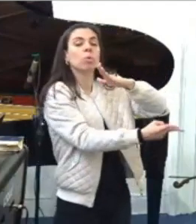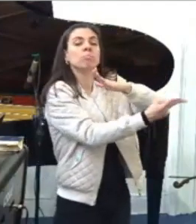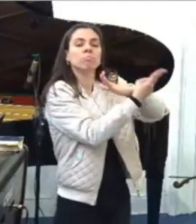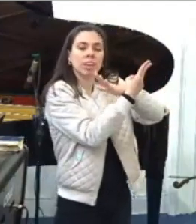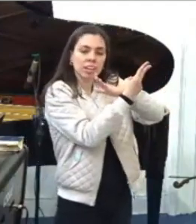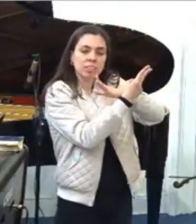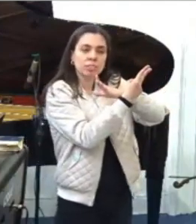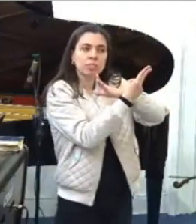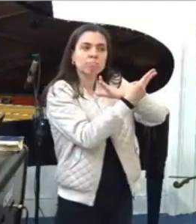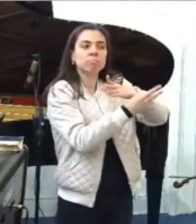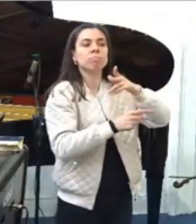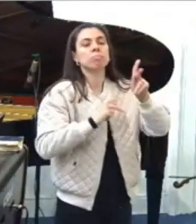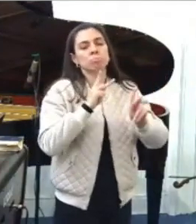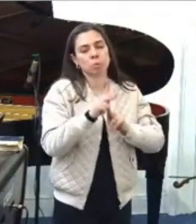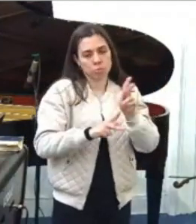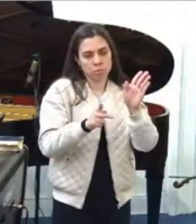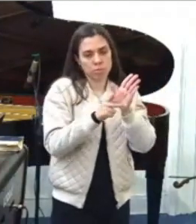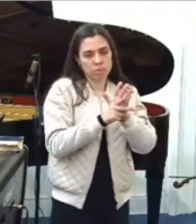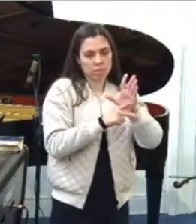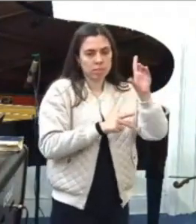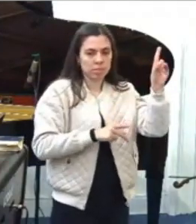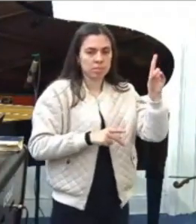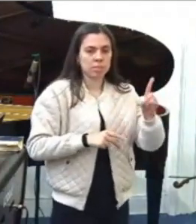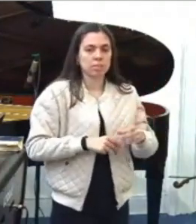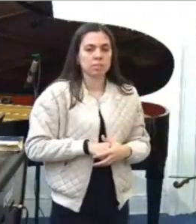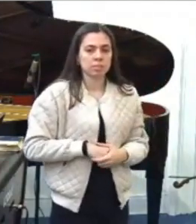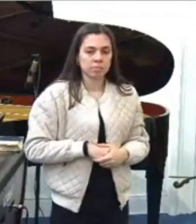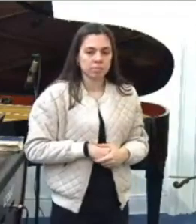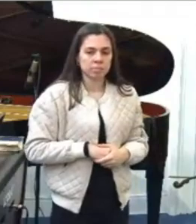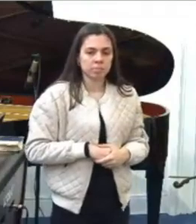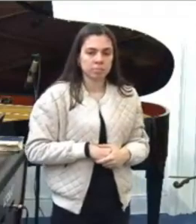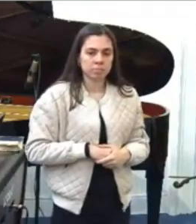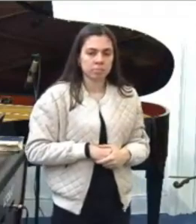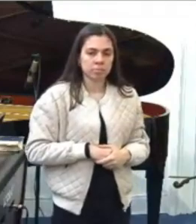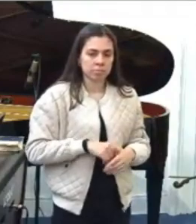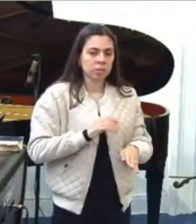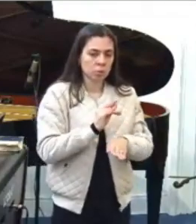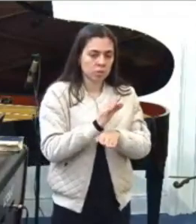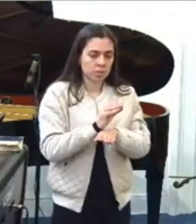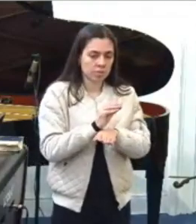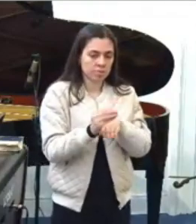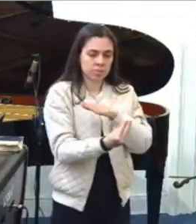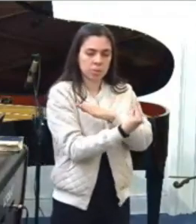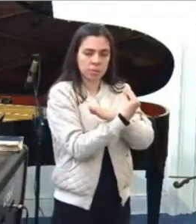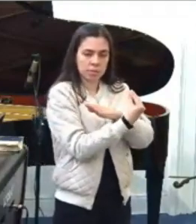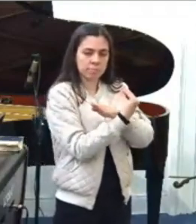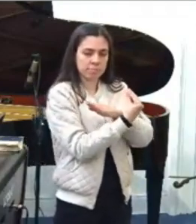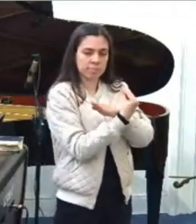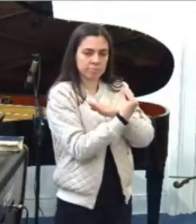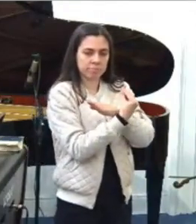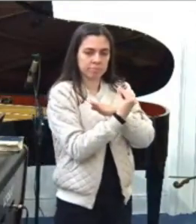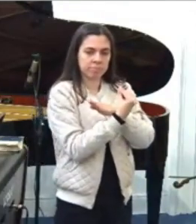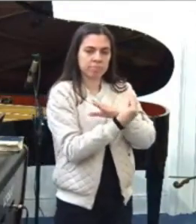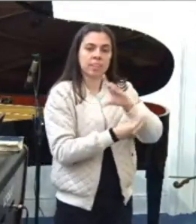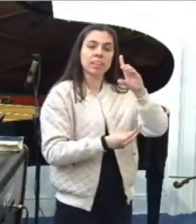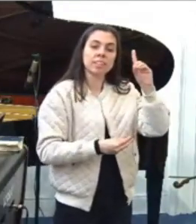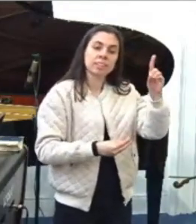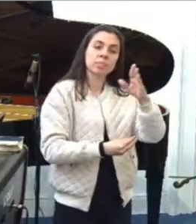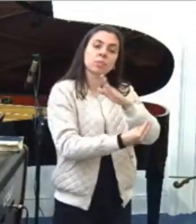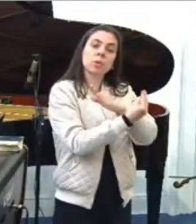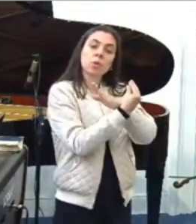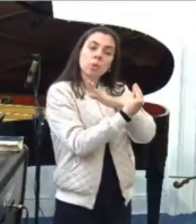às dificuldades. Primeira coisa então que nós precisamos pensar nessa manhã, entender nessa manhã, é